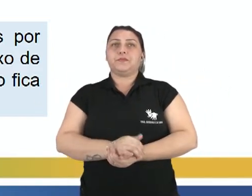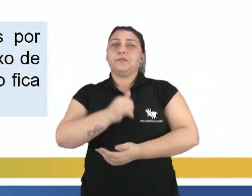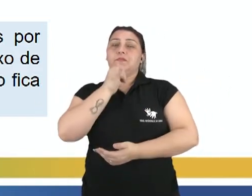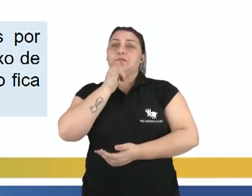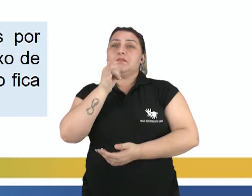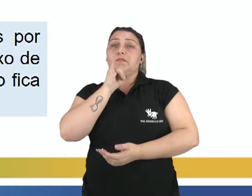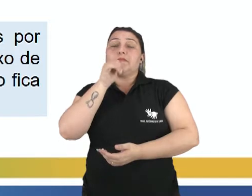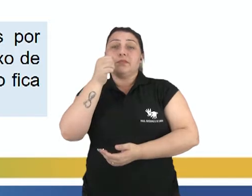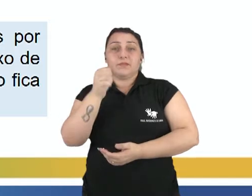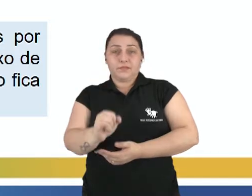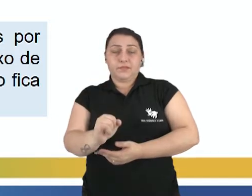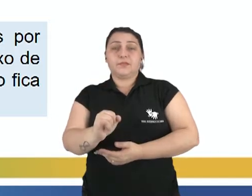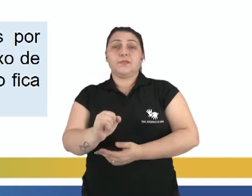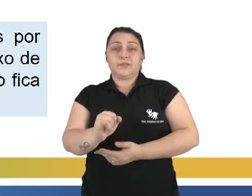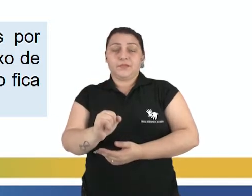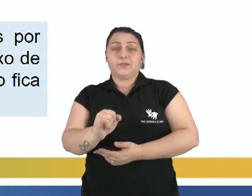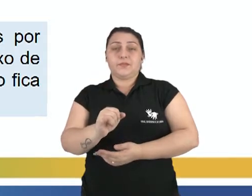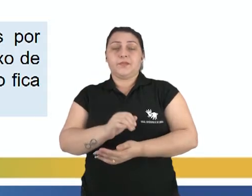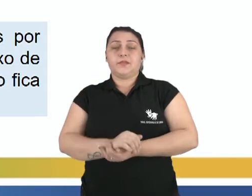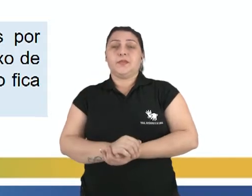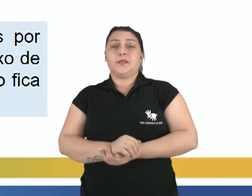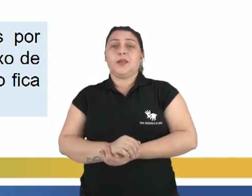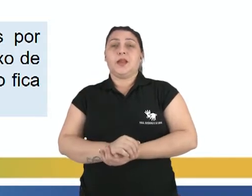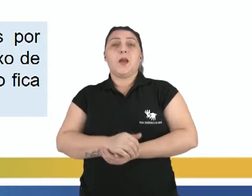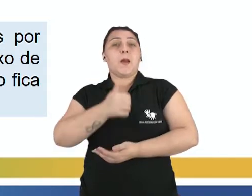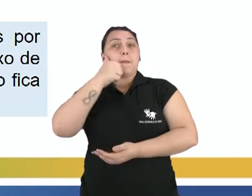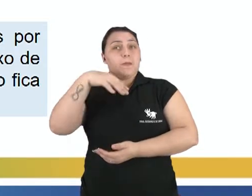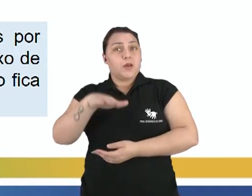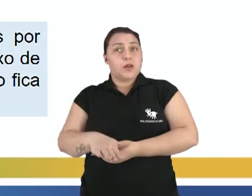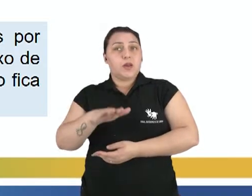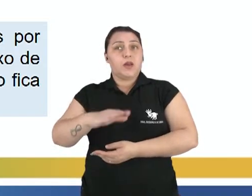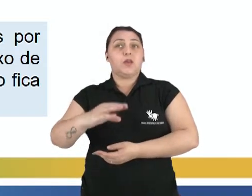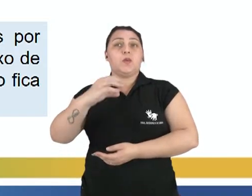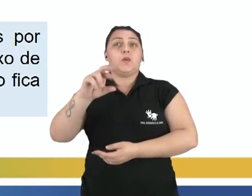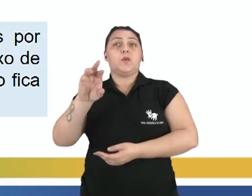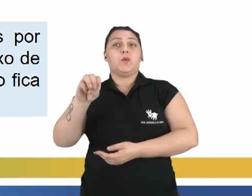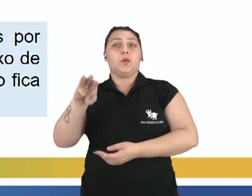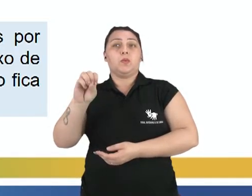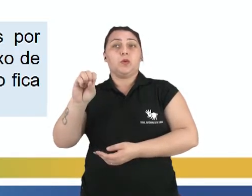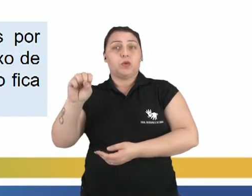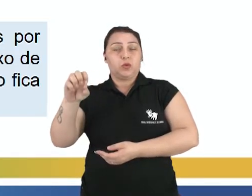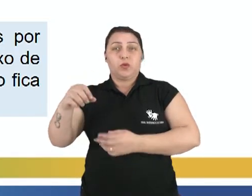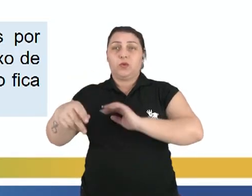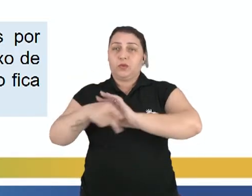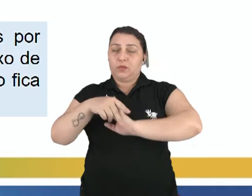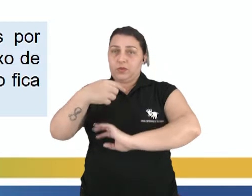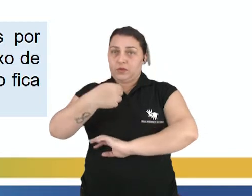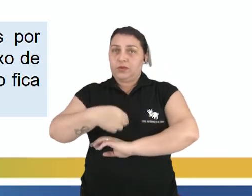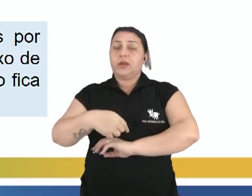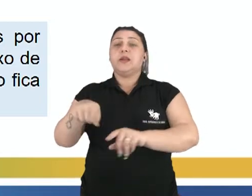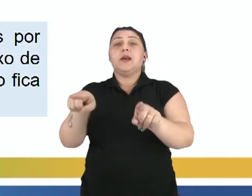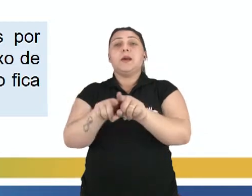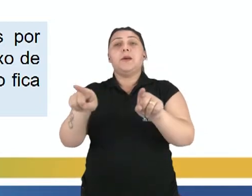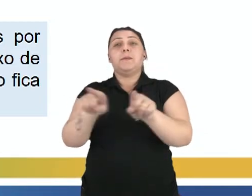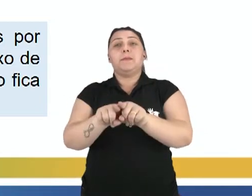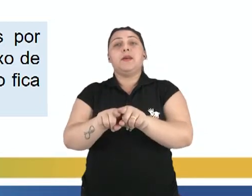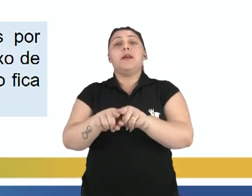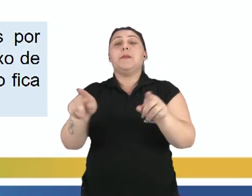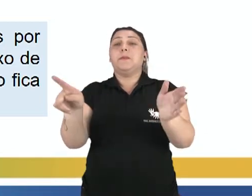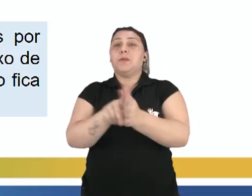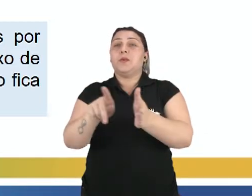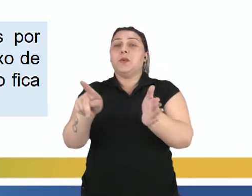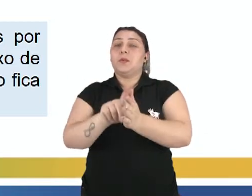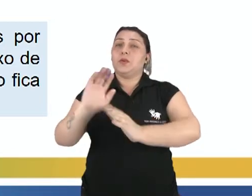exemplo, se eu sou menina, o meu cromossomo sexual ele também vai estar relacionado